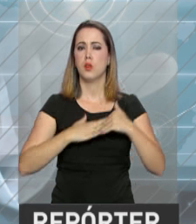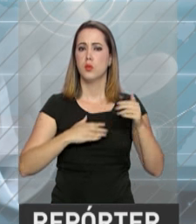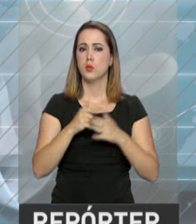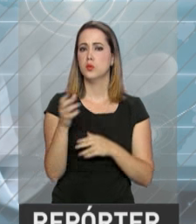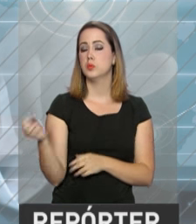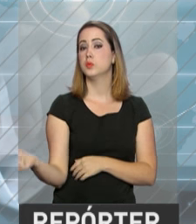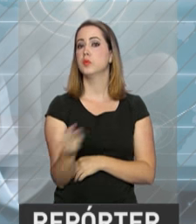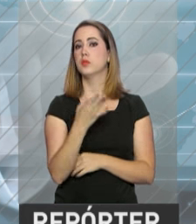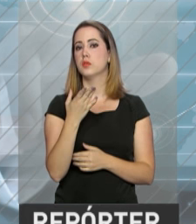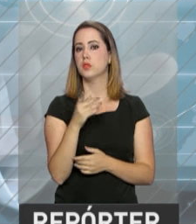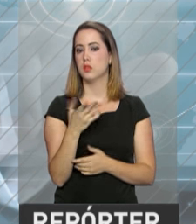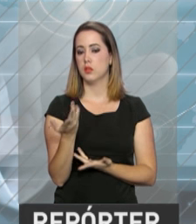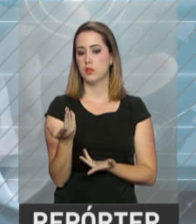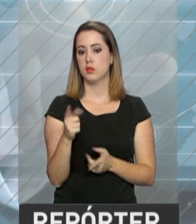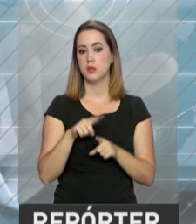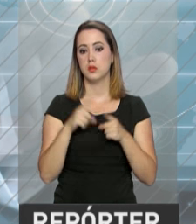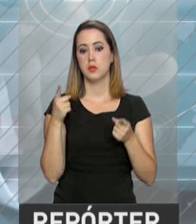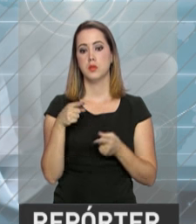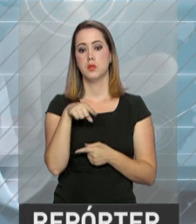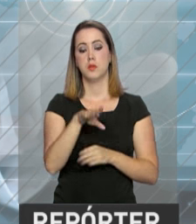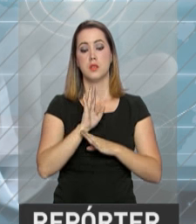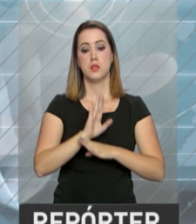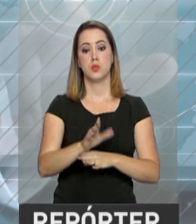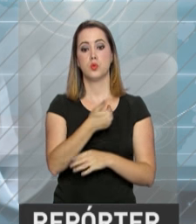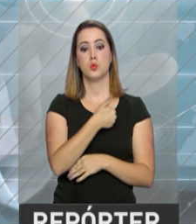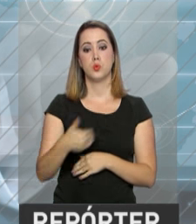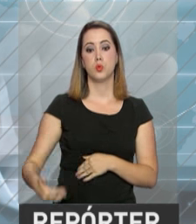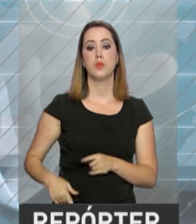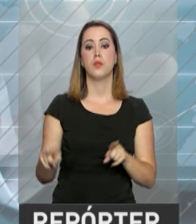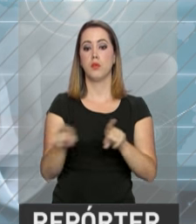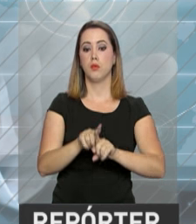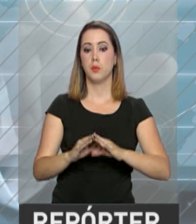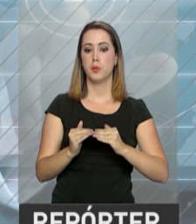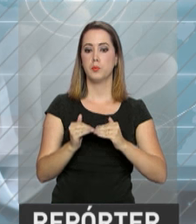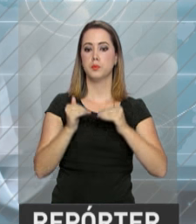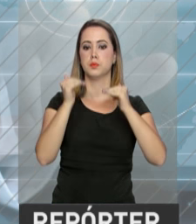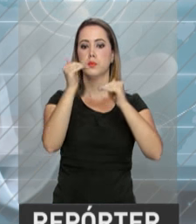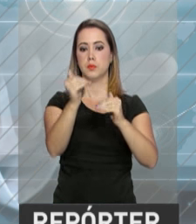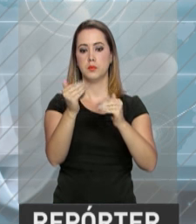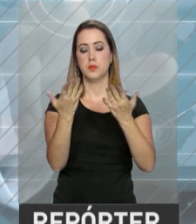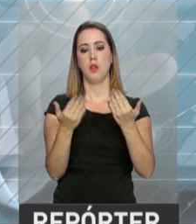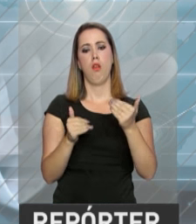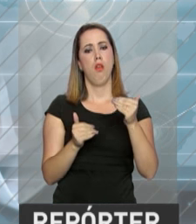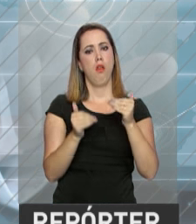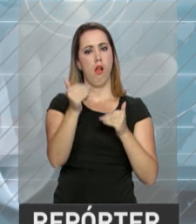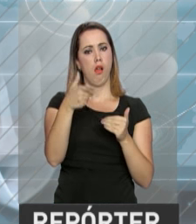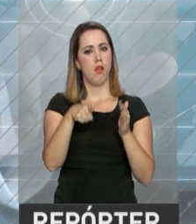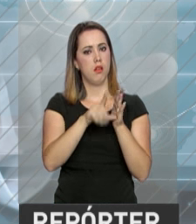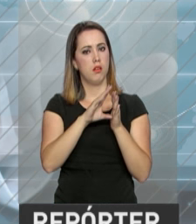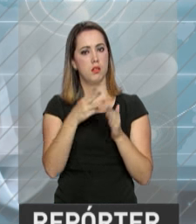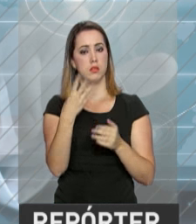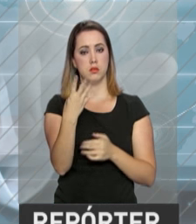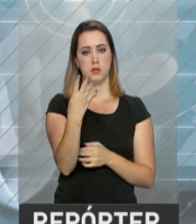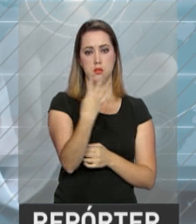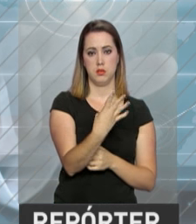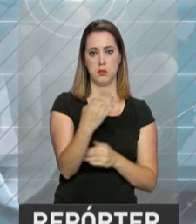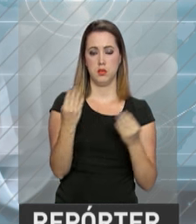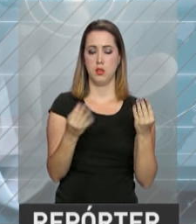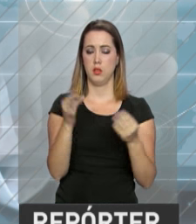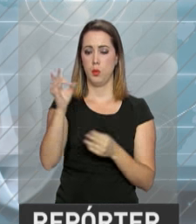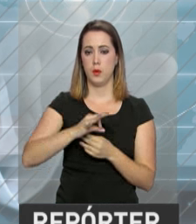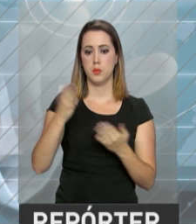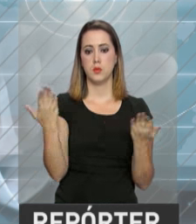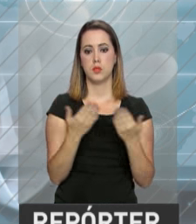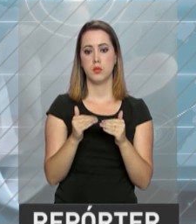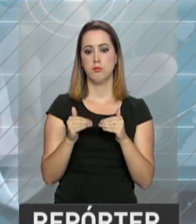inovação no período já o incentivo do governo cresceu passou de 34% do total de empresas para